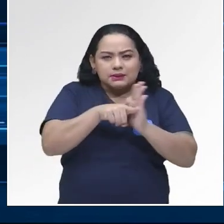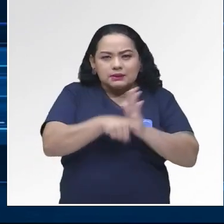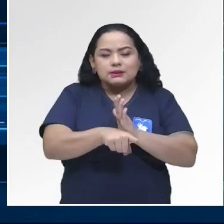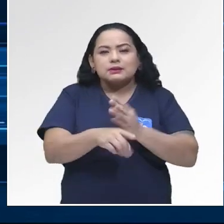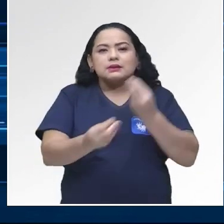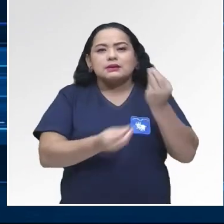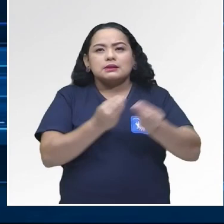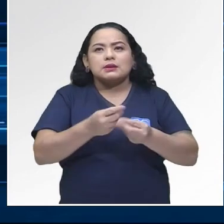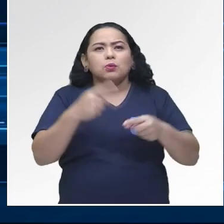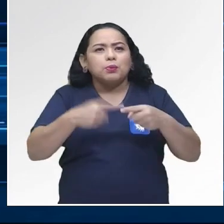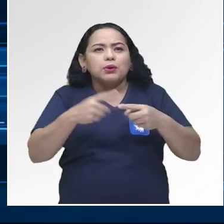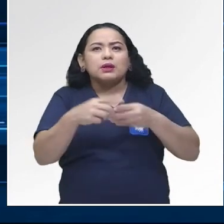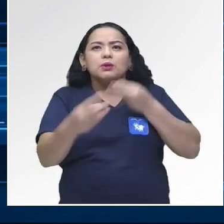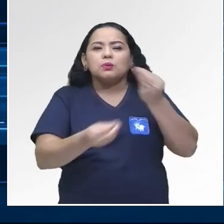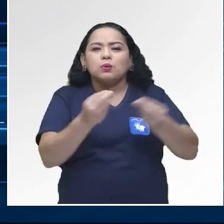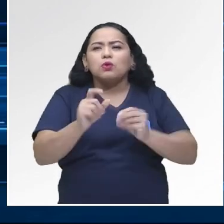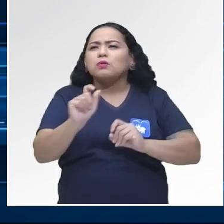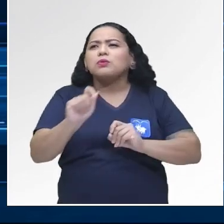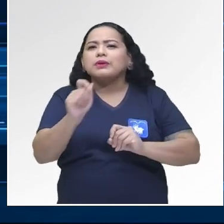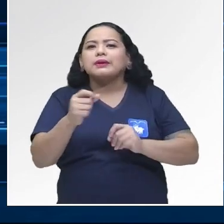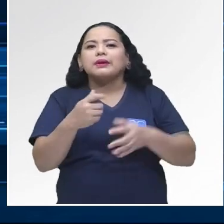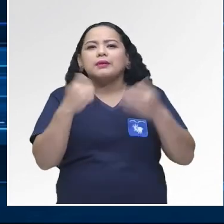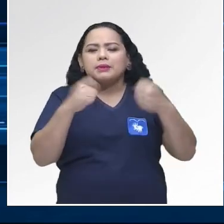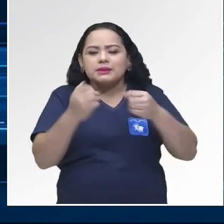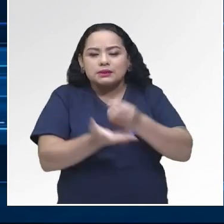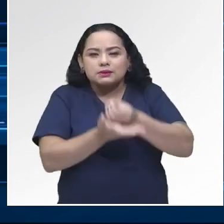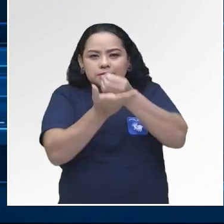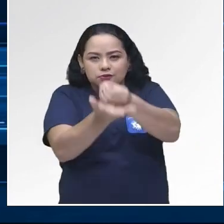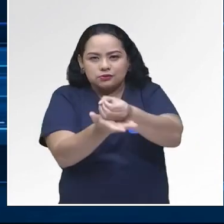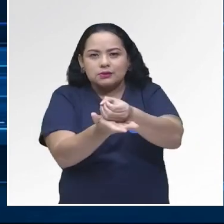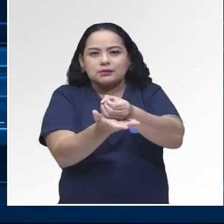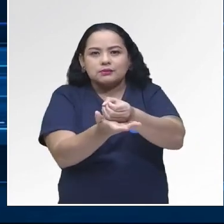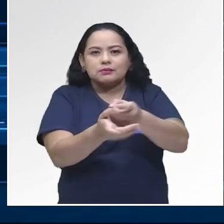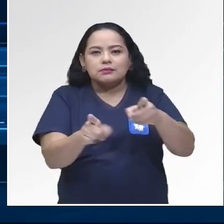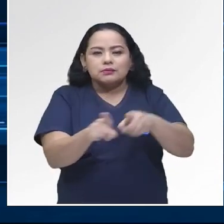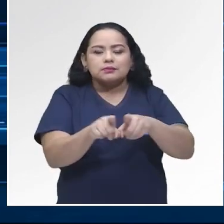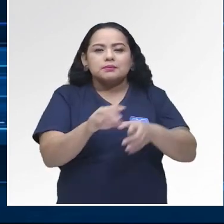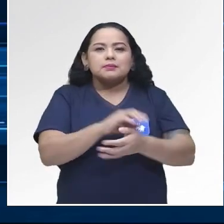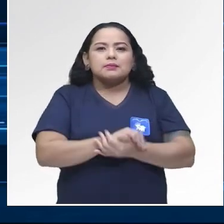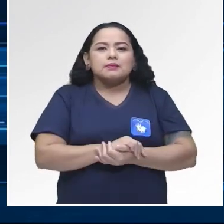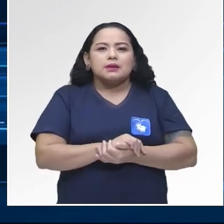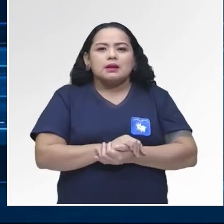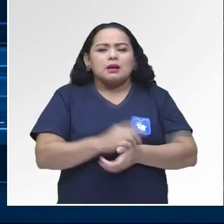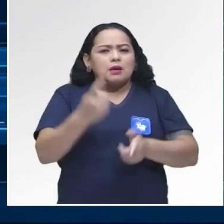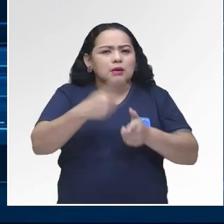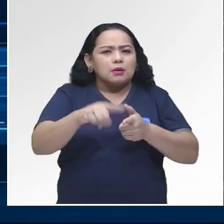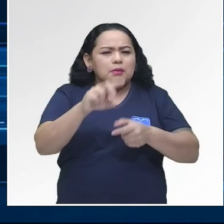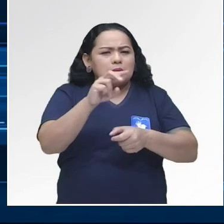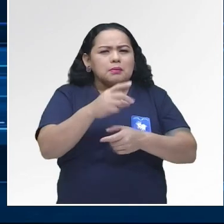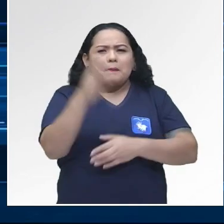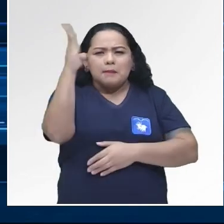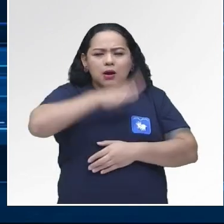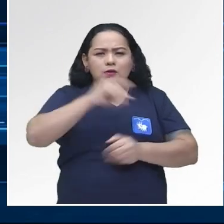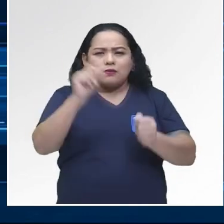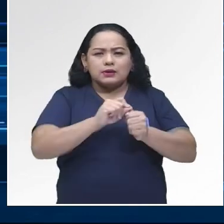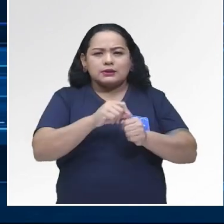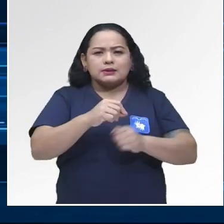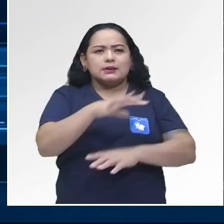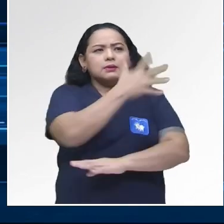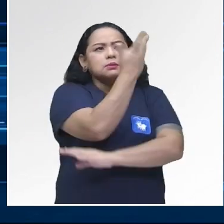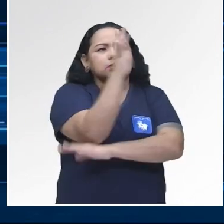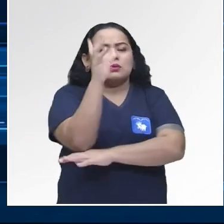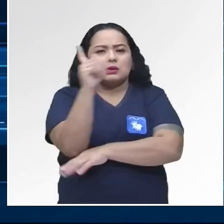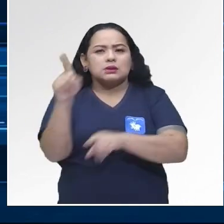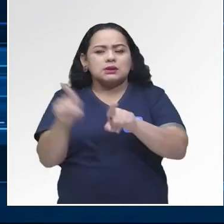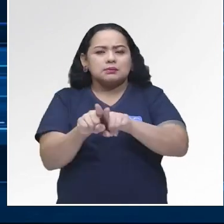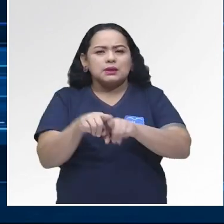um meio necessário e que não prejudique o meio ambiente e nem a vida. E, por